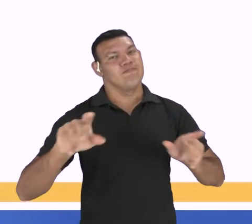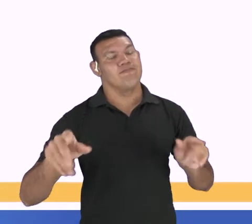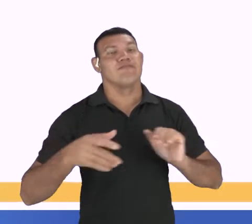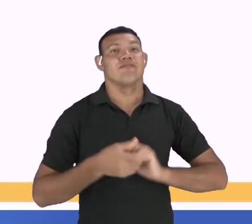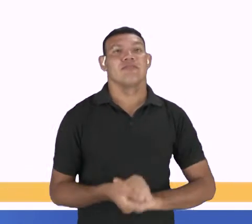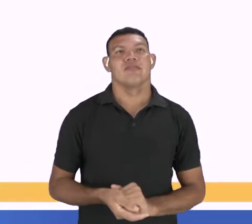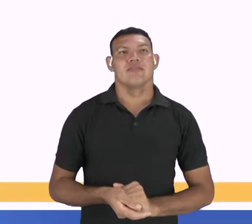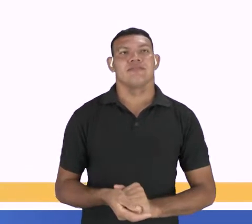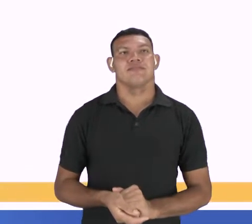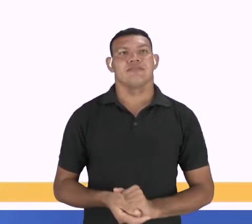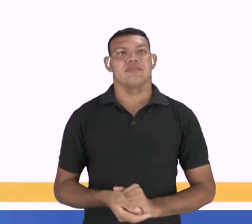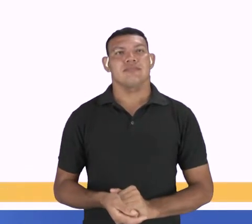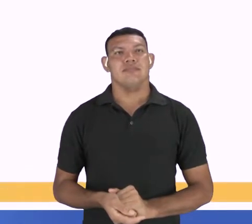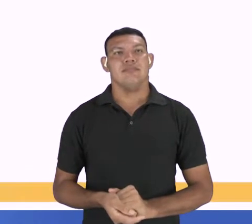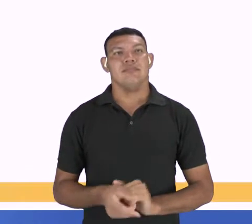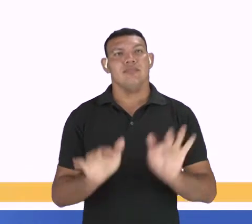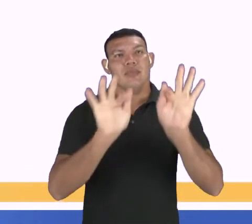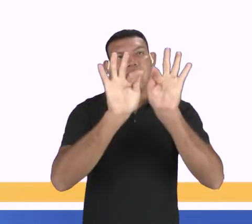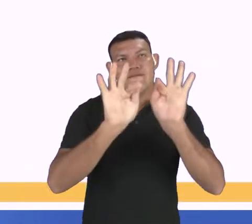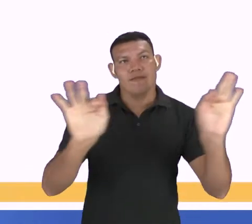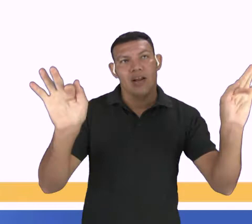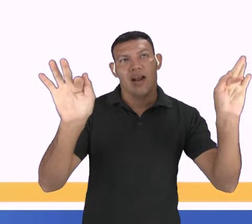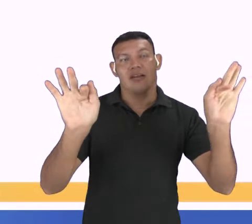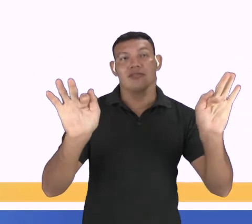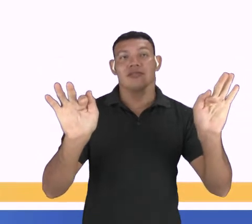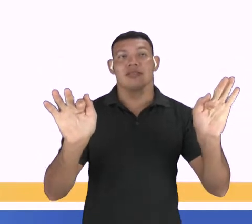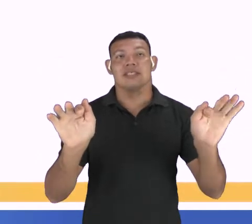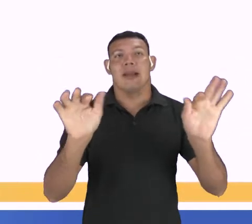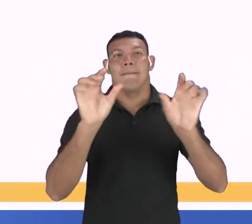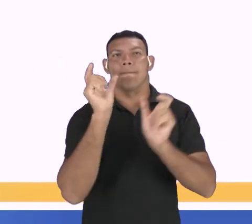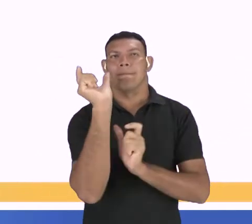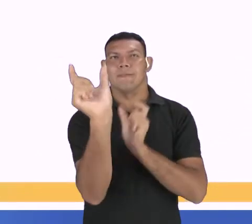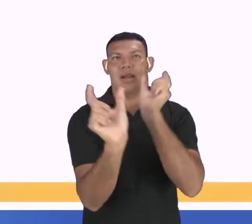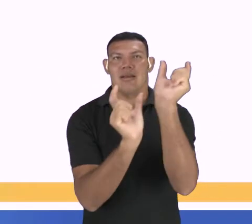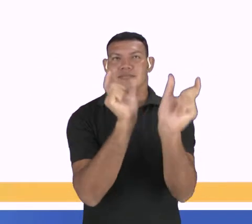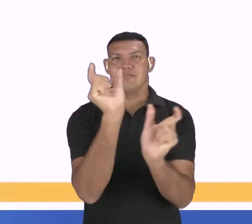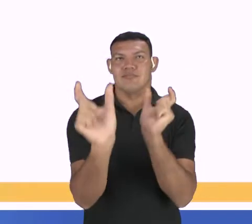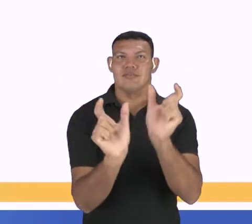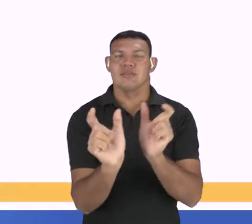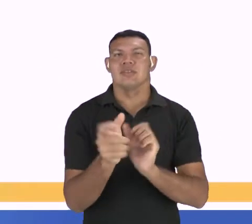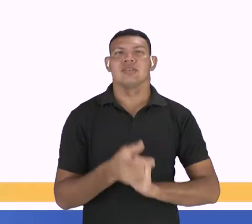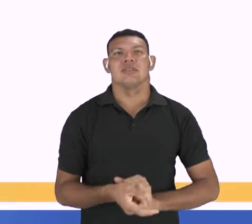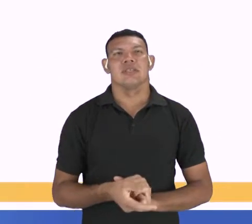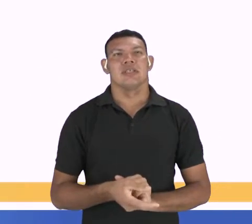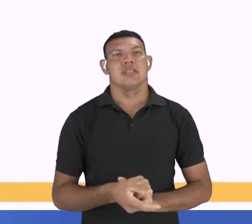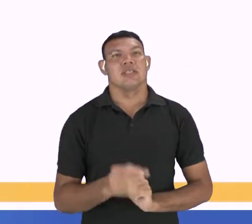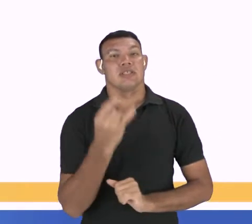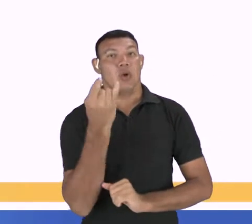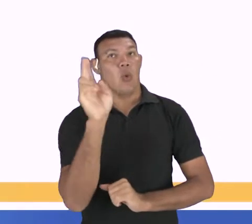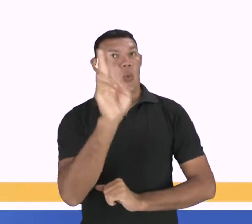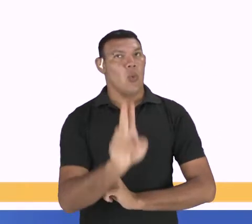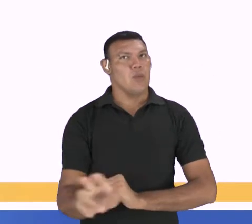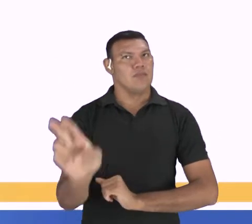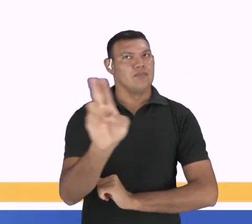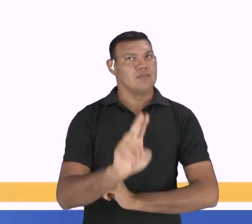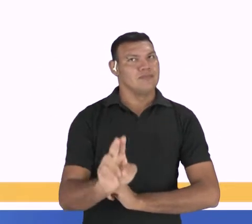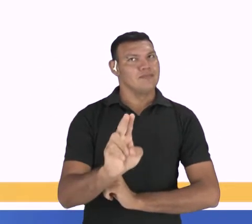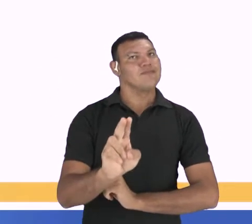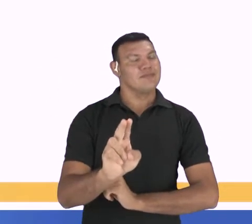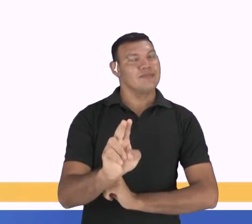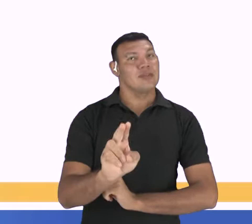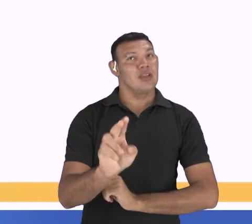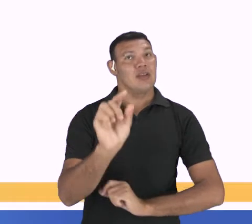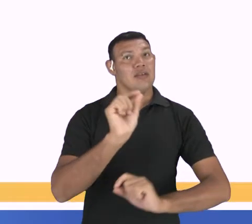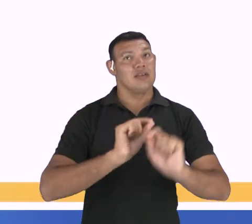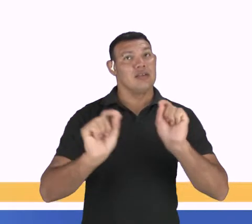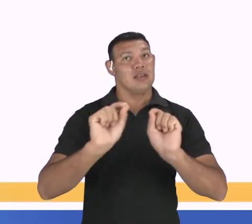expressões idiomáticas? São frases ou palavras que se forem exercidas no seu sentido literal, não